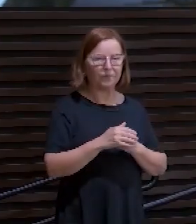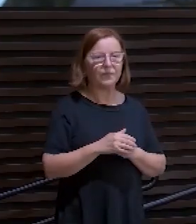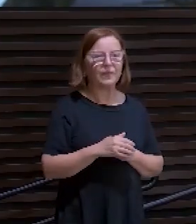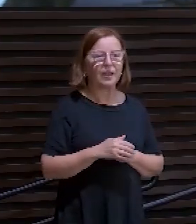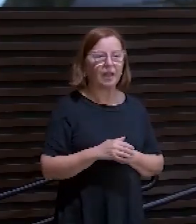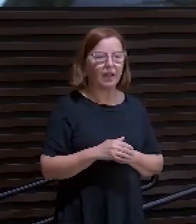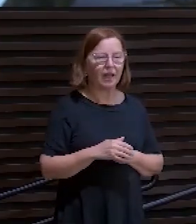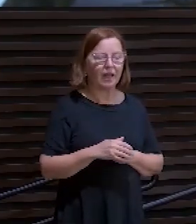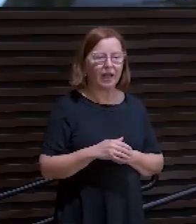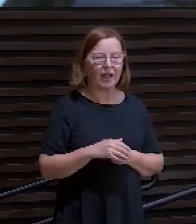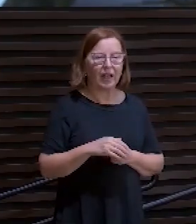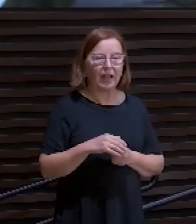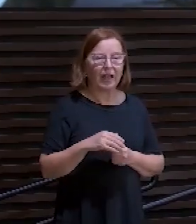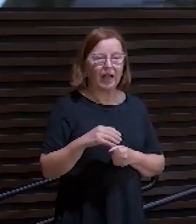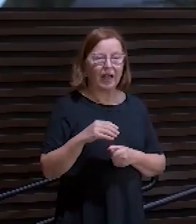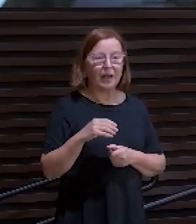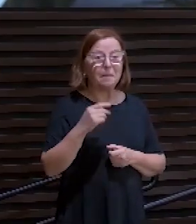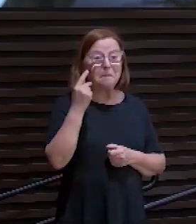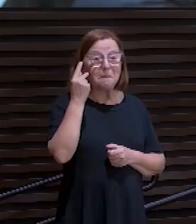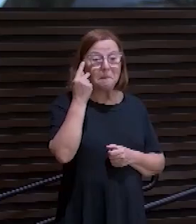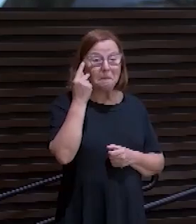revela logo?